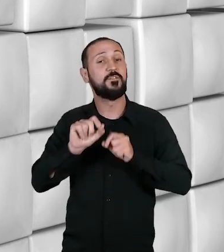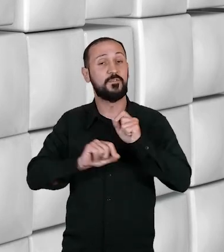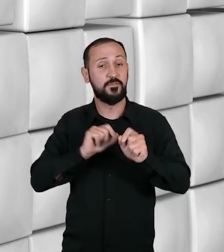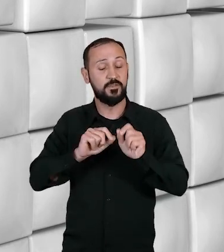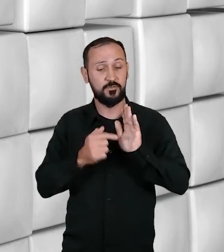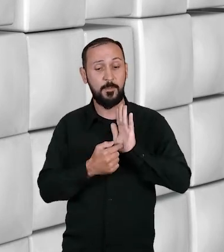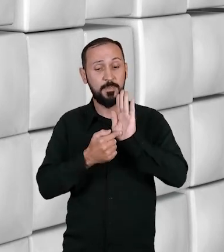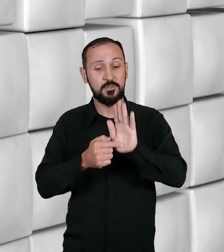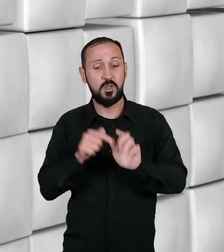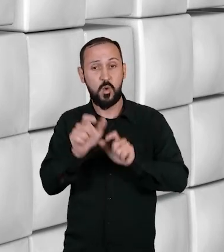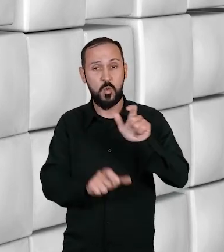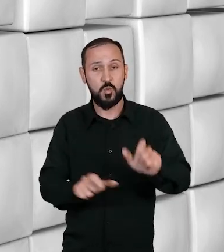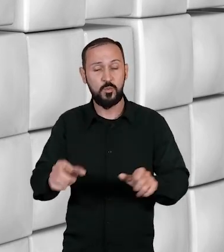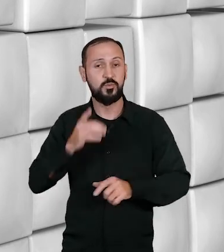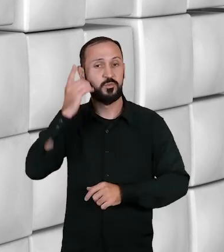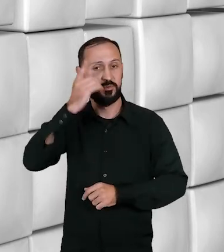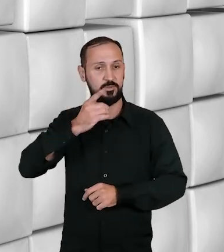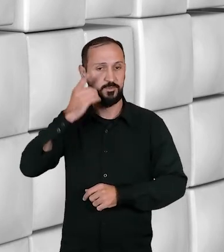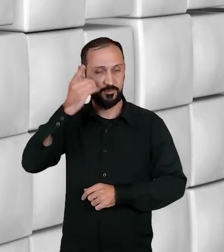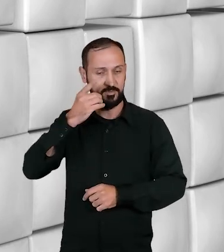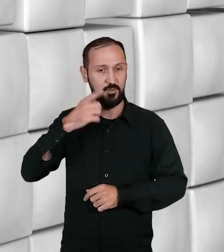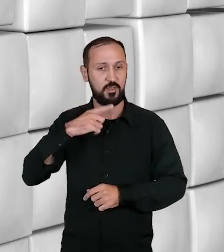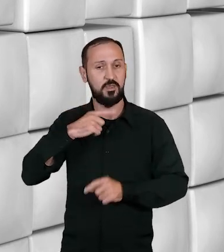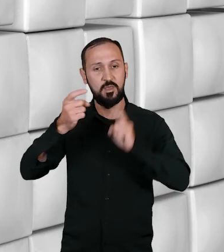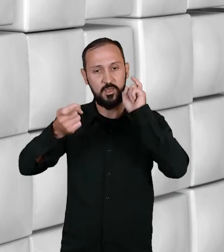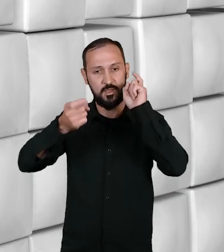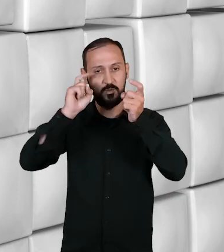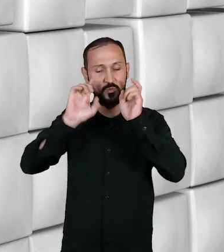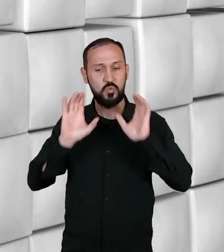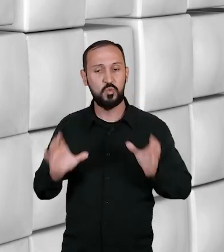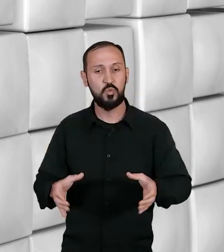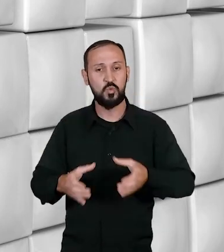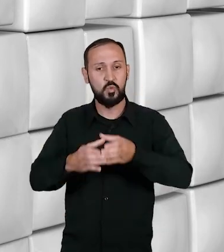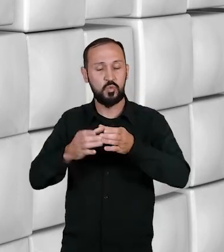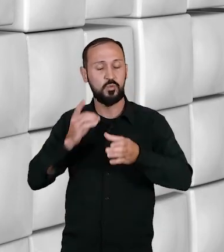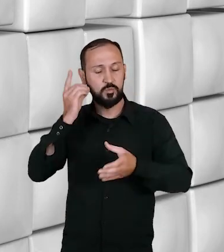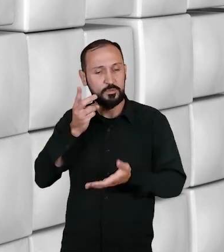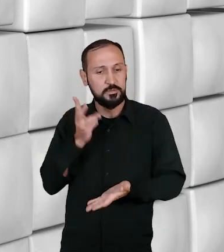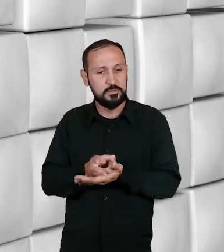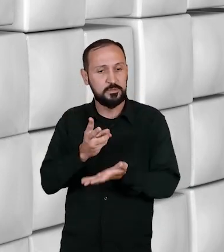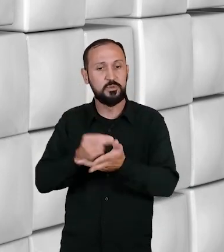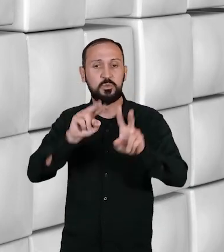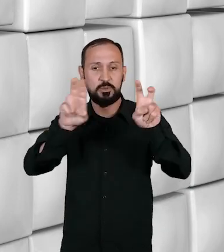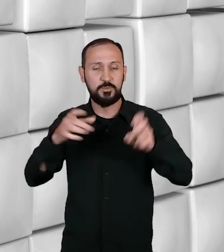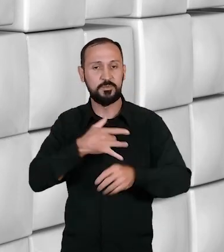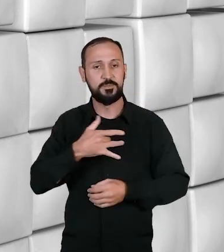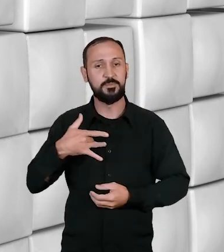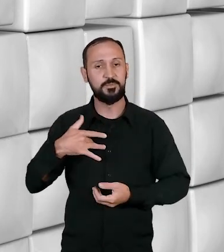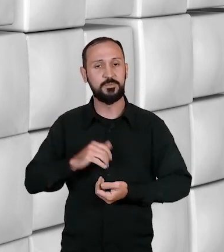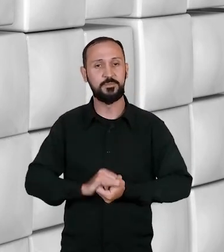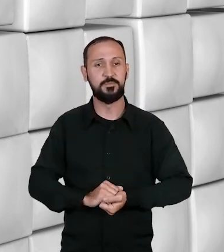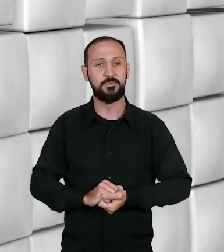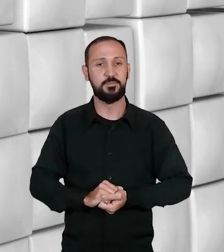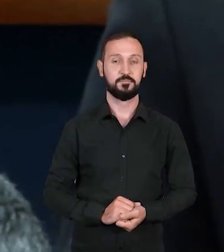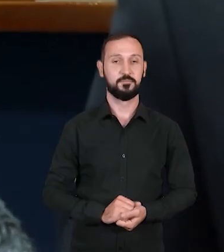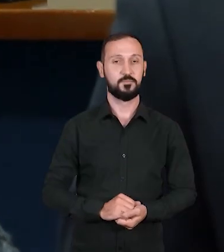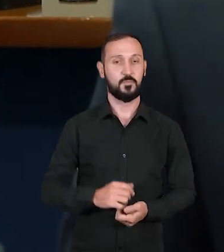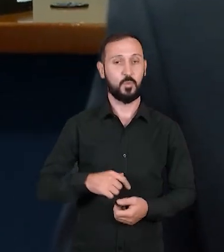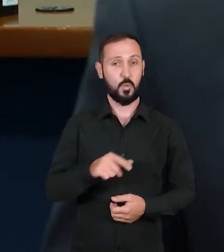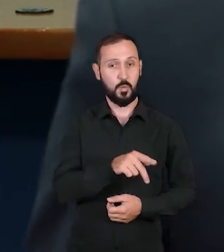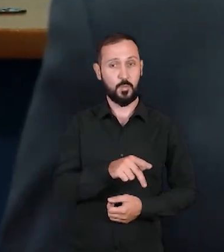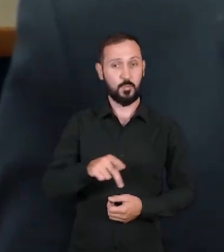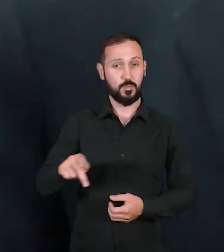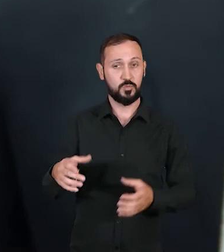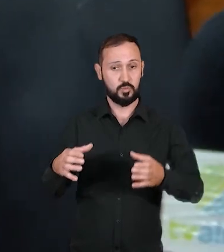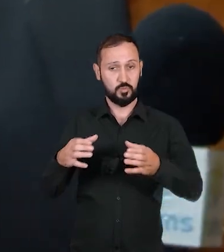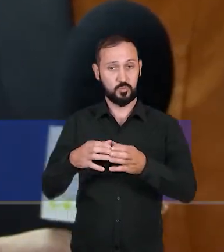Saúde é apresentado aos parlamentares durante reunião da Comissão Permanente de Saúde. O presidente